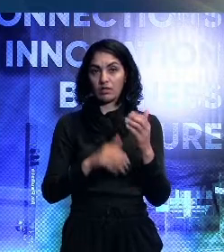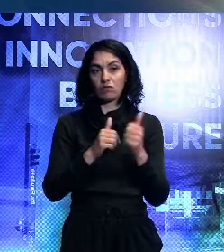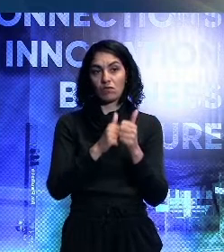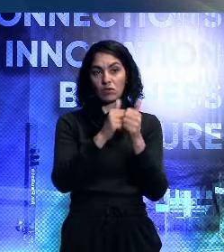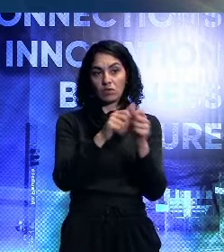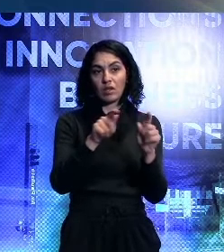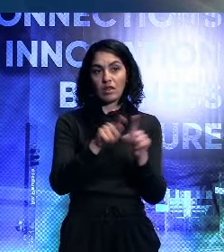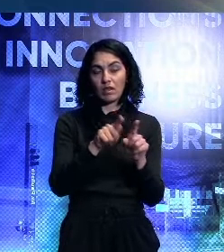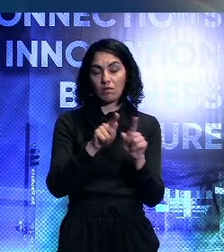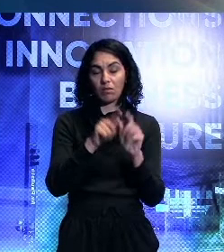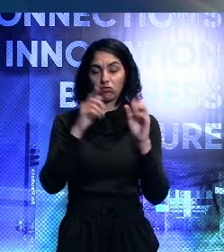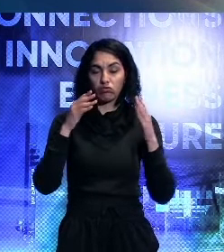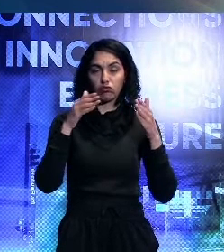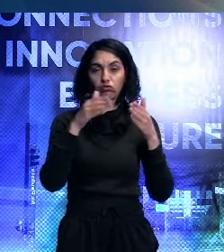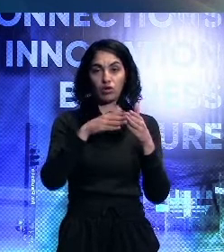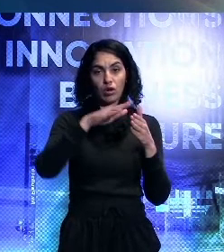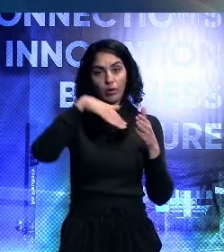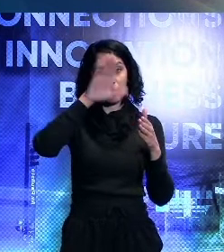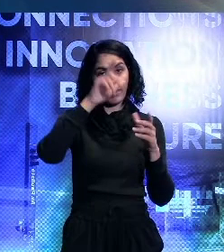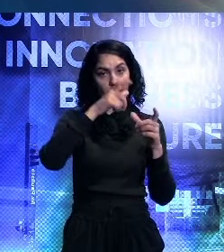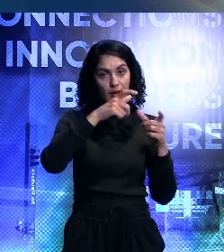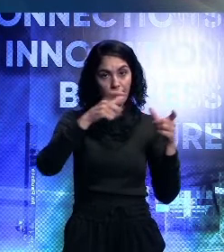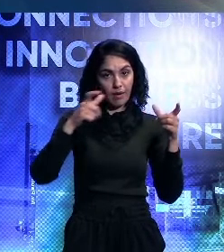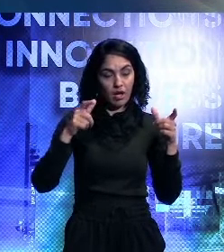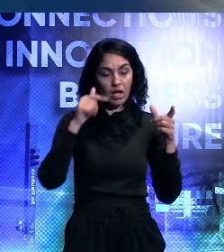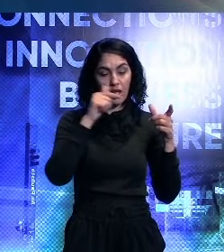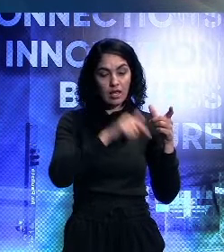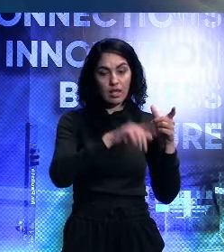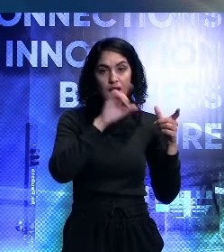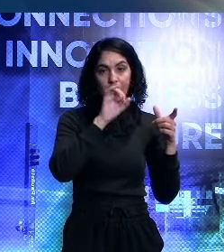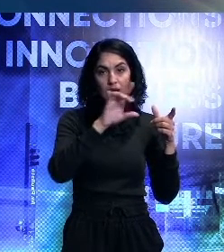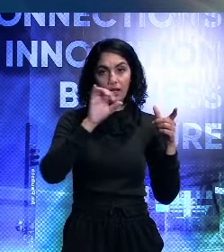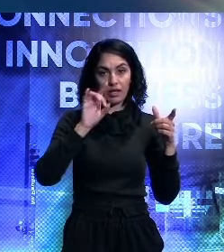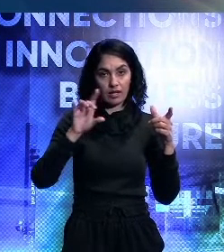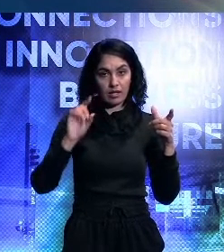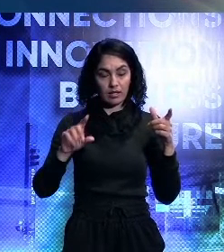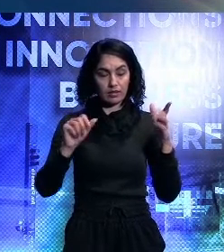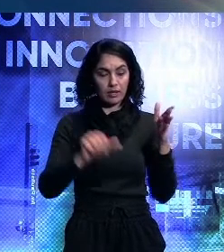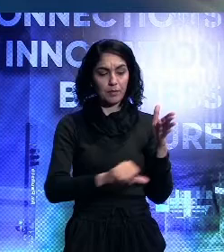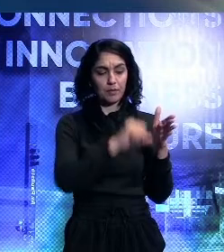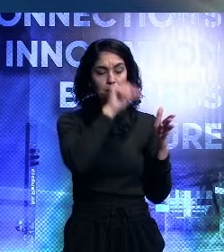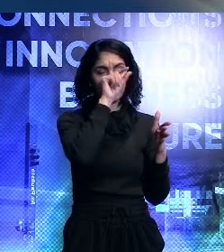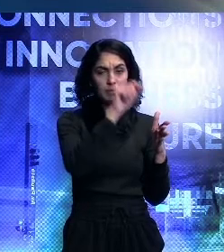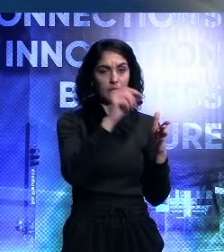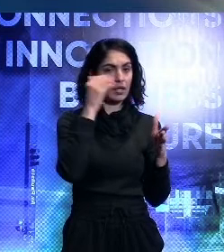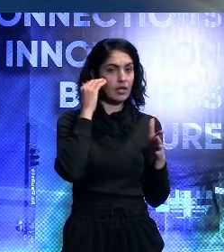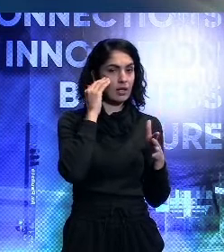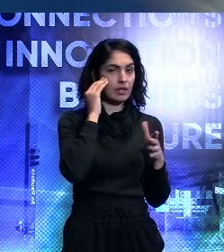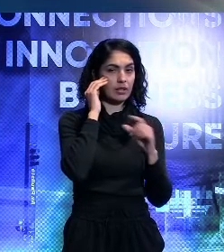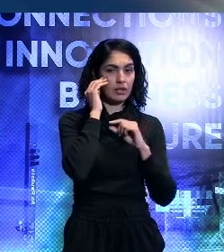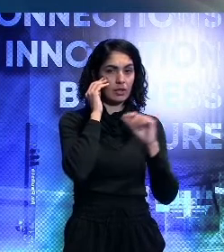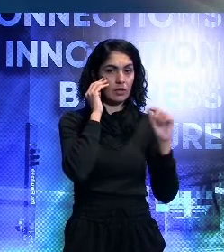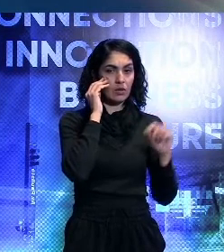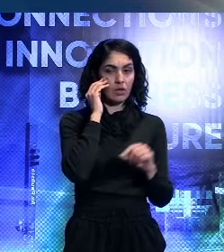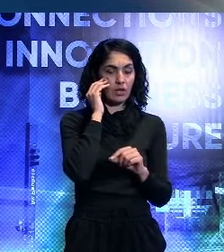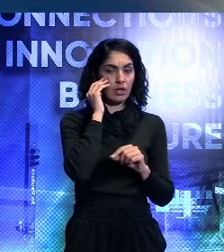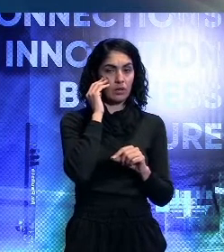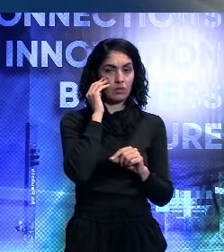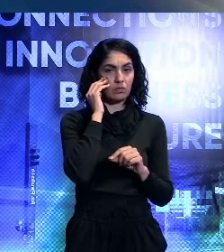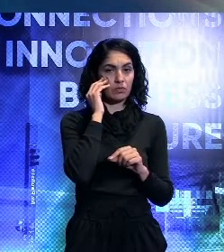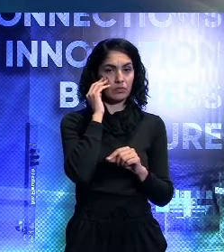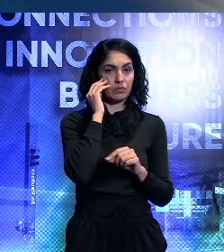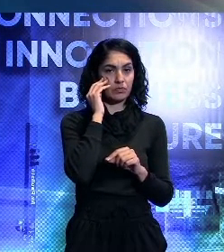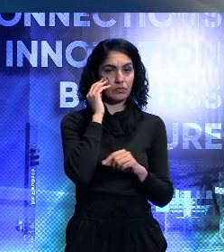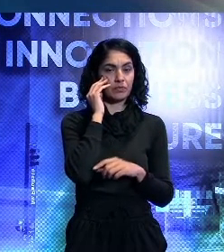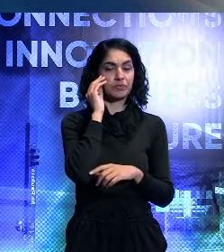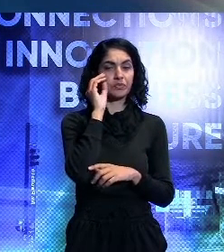um foco um pouco maior em cada uma delas. A primeira é entender sobre esse tal de steady